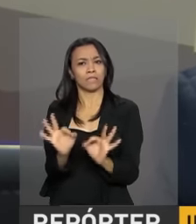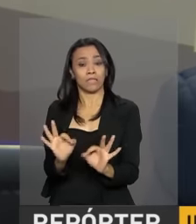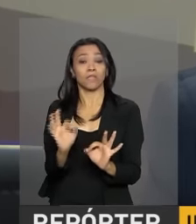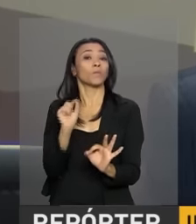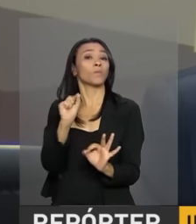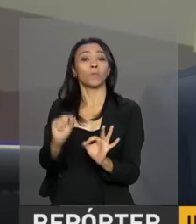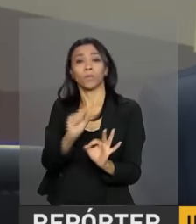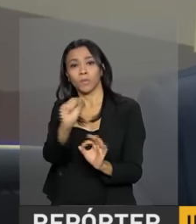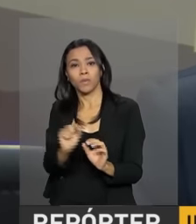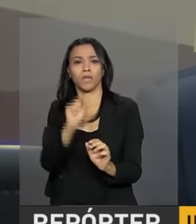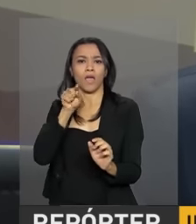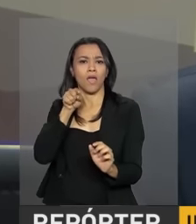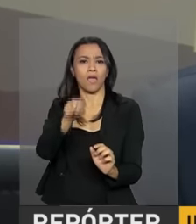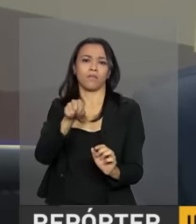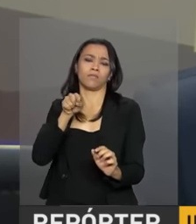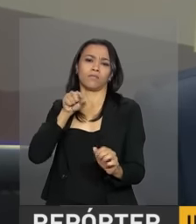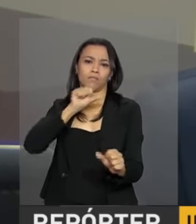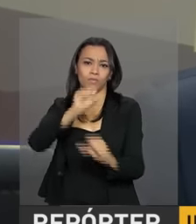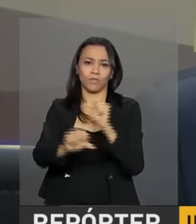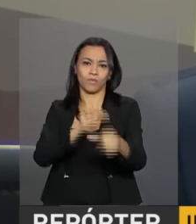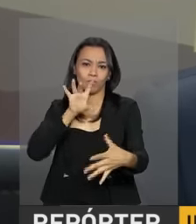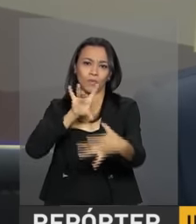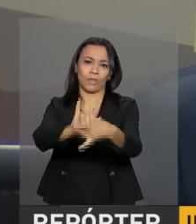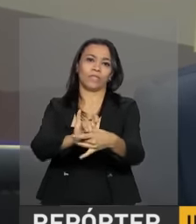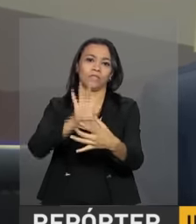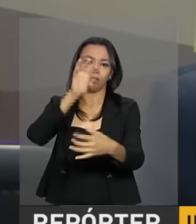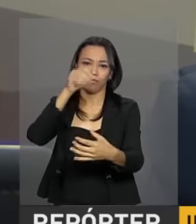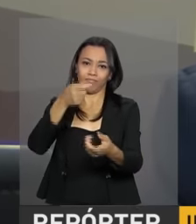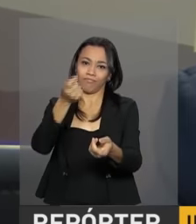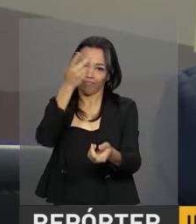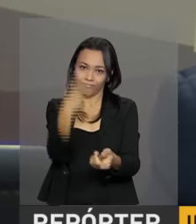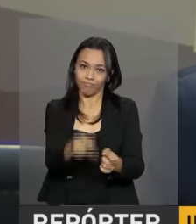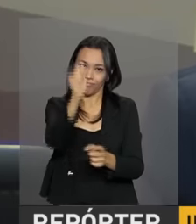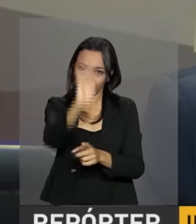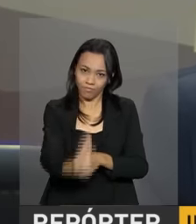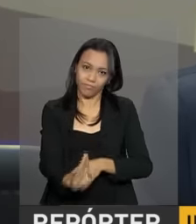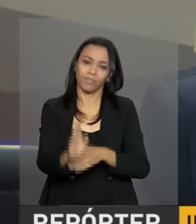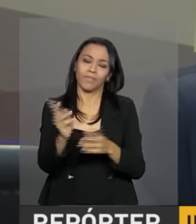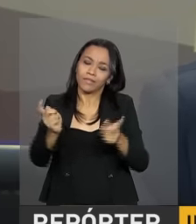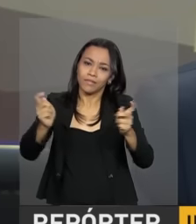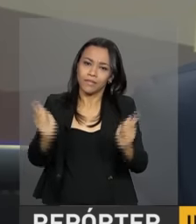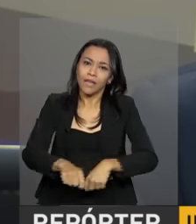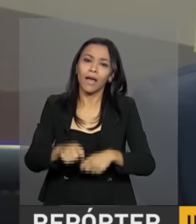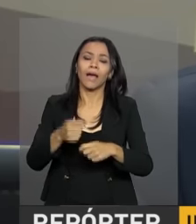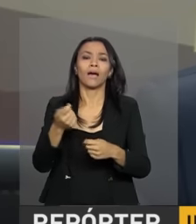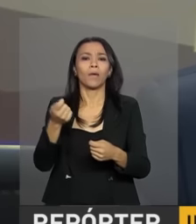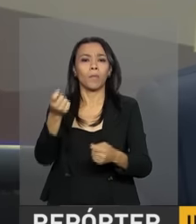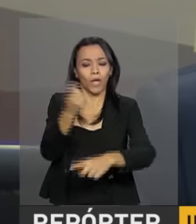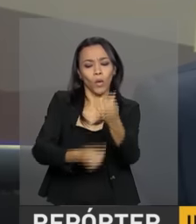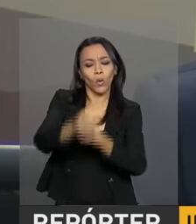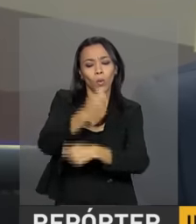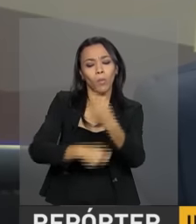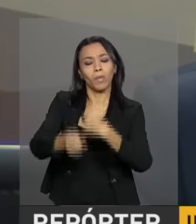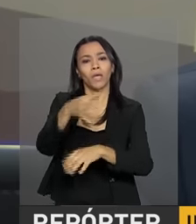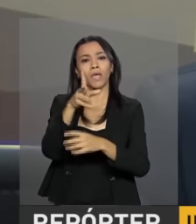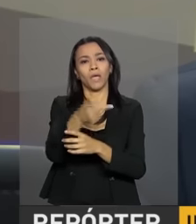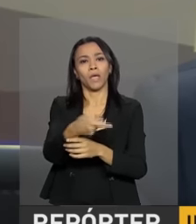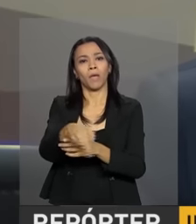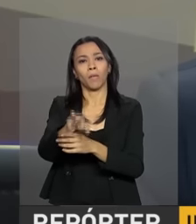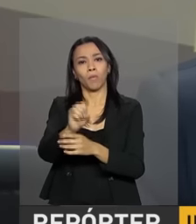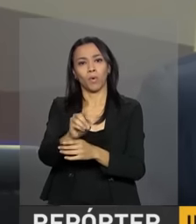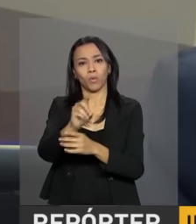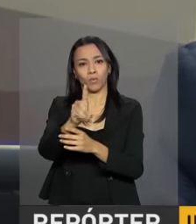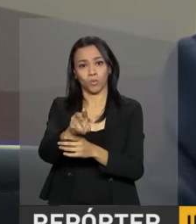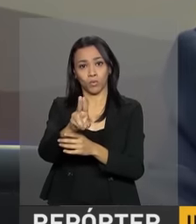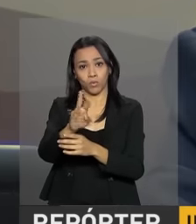do quadro atual interno. Há que se buscar uma economia mais produtiva, mais competitiva e